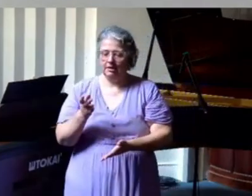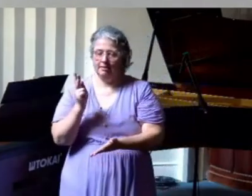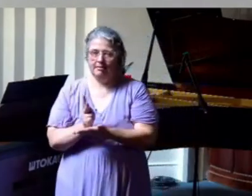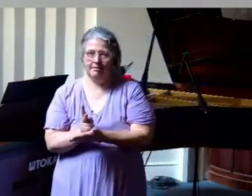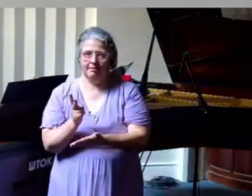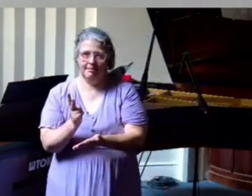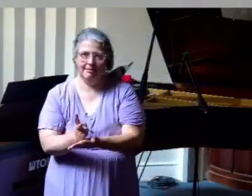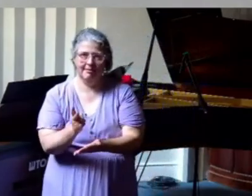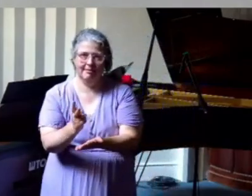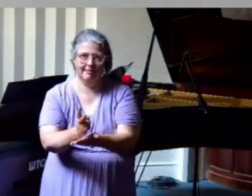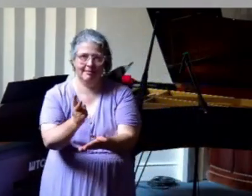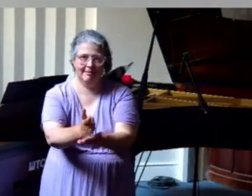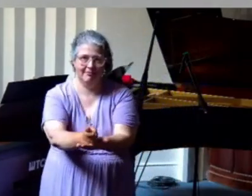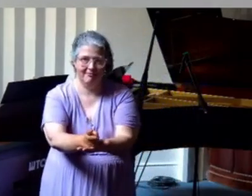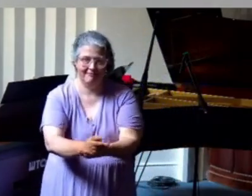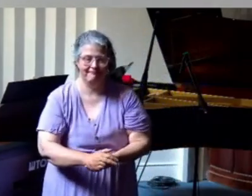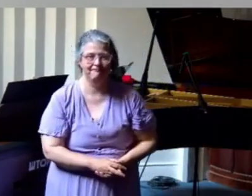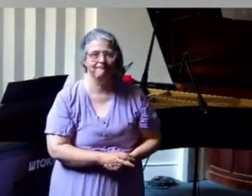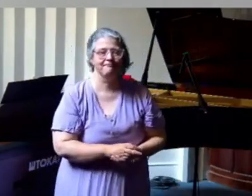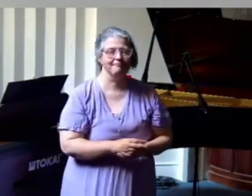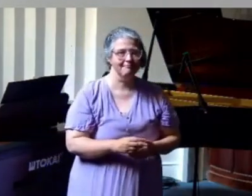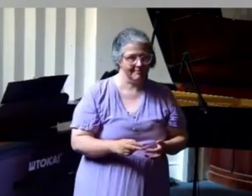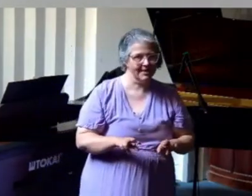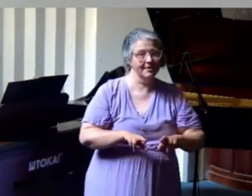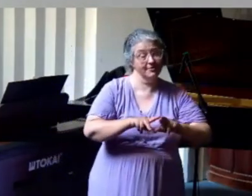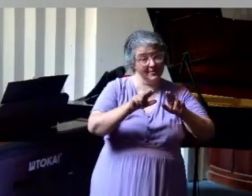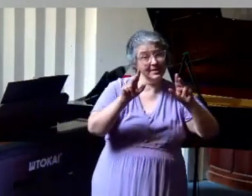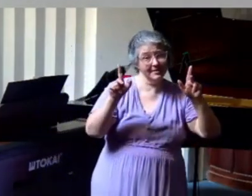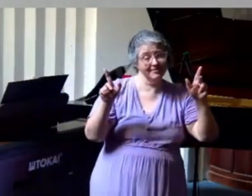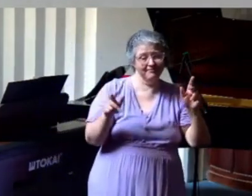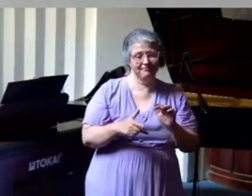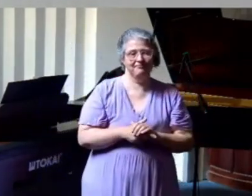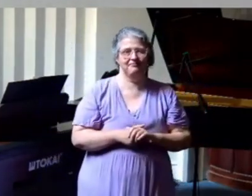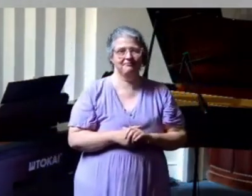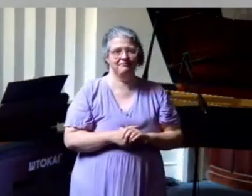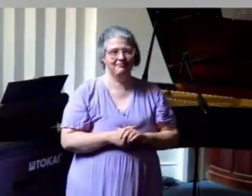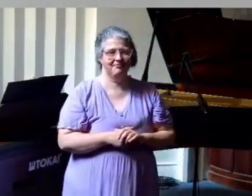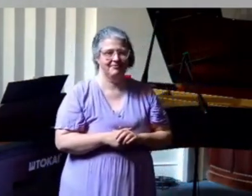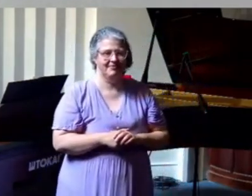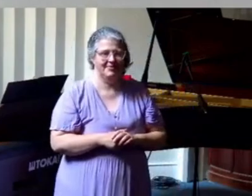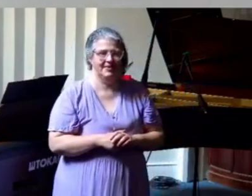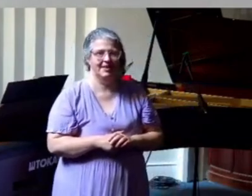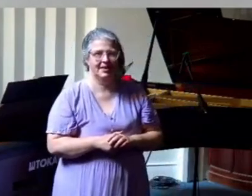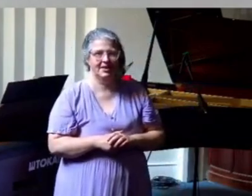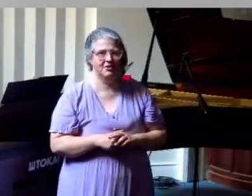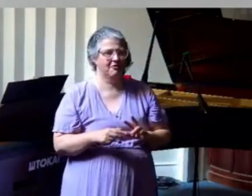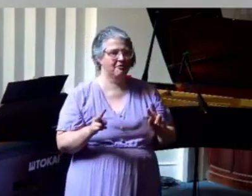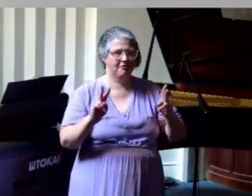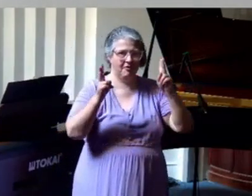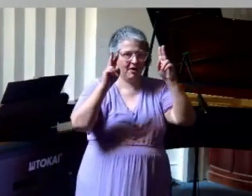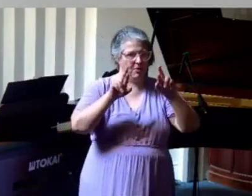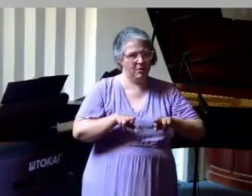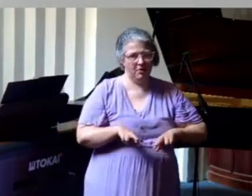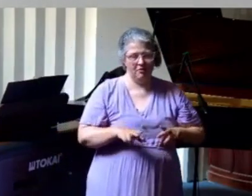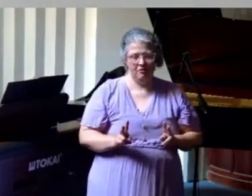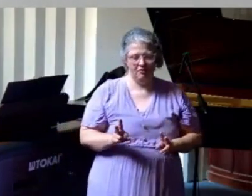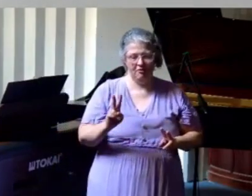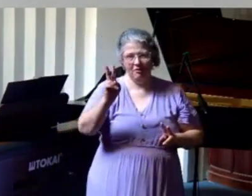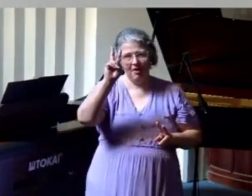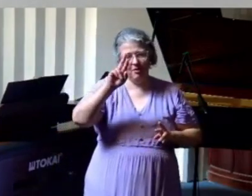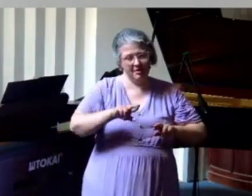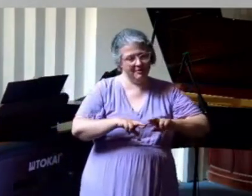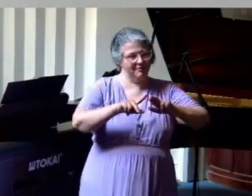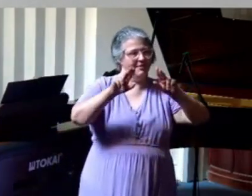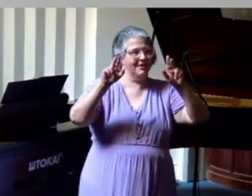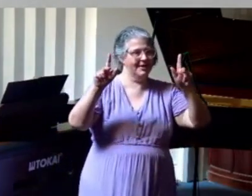vocês, crianças, mas esta é a diferença. Os valores diferentes para